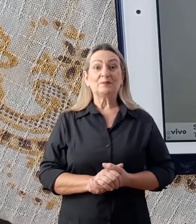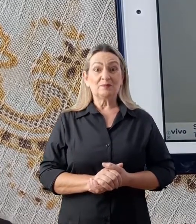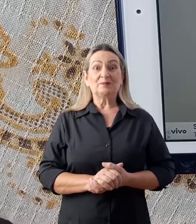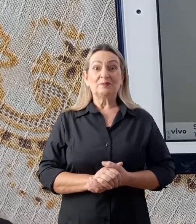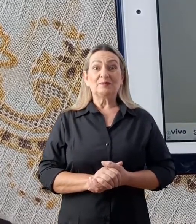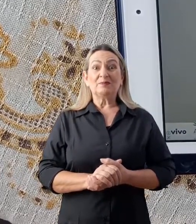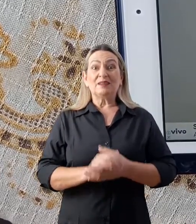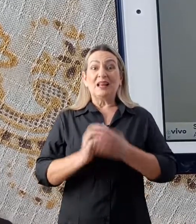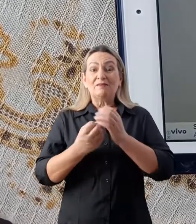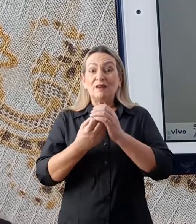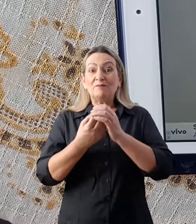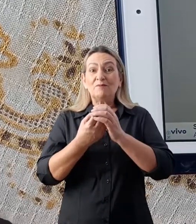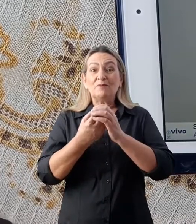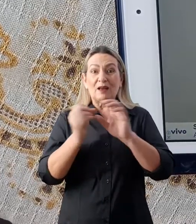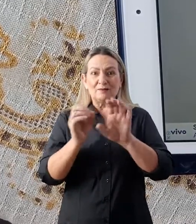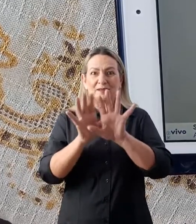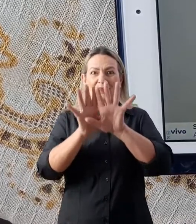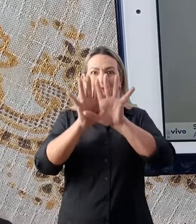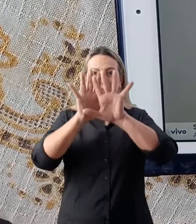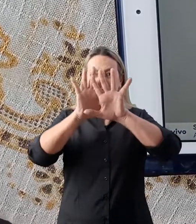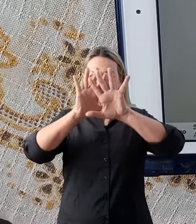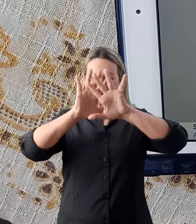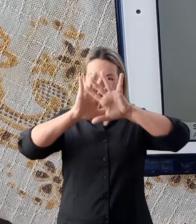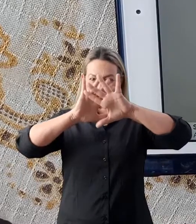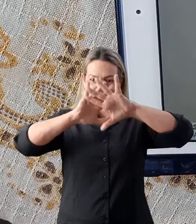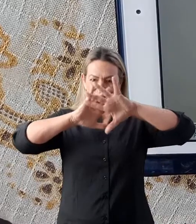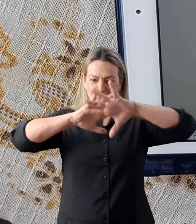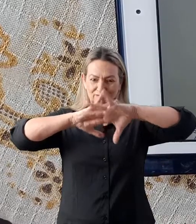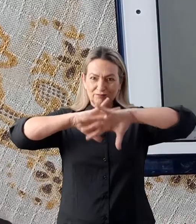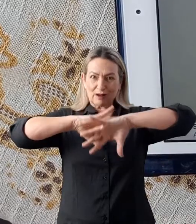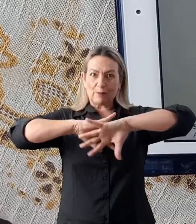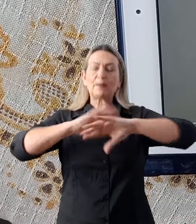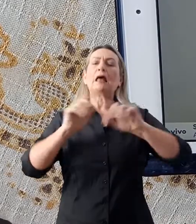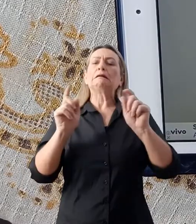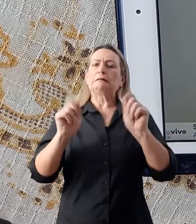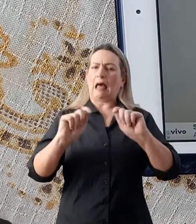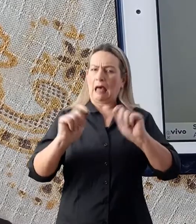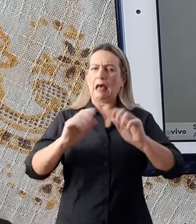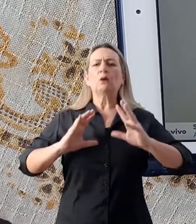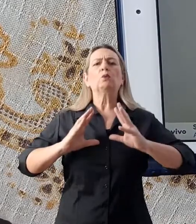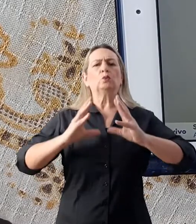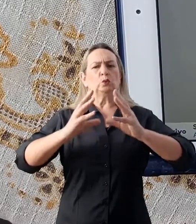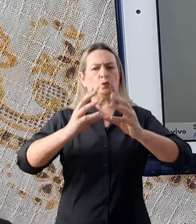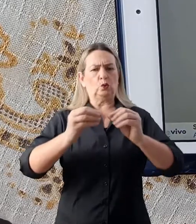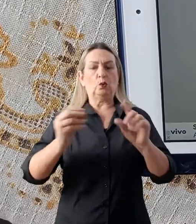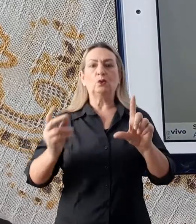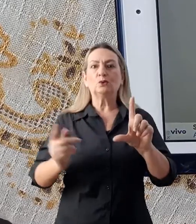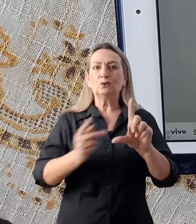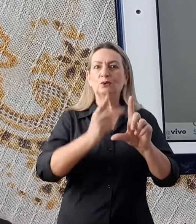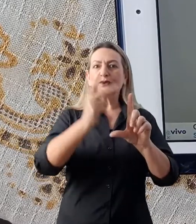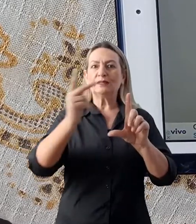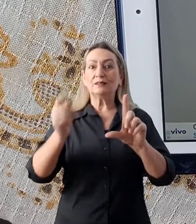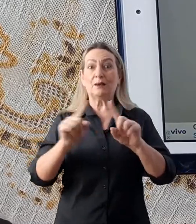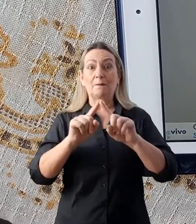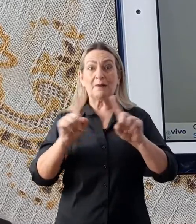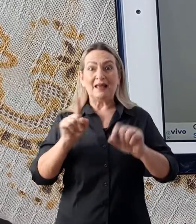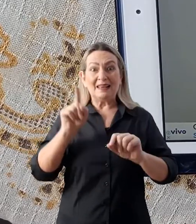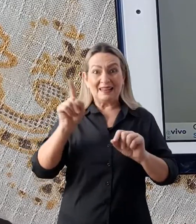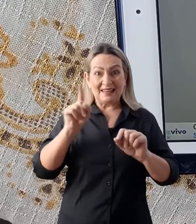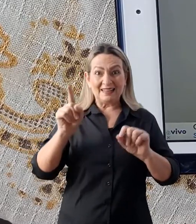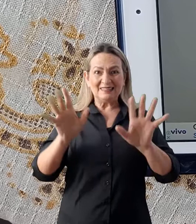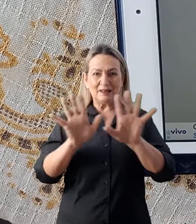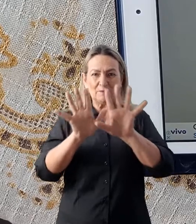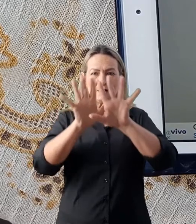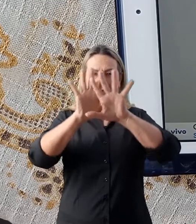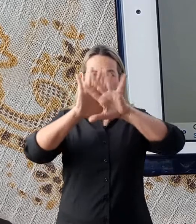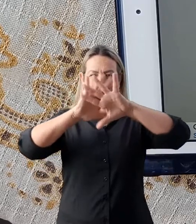Então ele vai surgindo, e com a mandala, dá para fazer isso com todo tipo de desenho, claro, mas com a mandala é muito interessante porque a